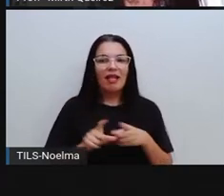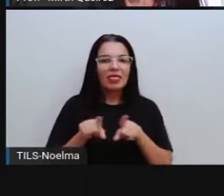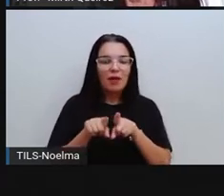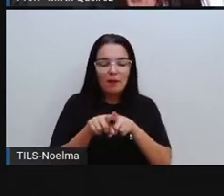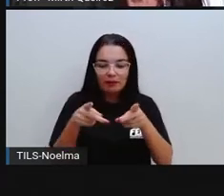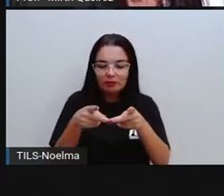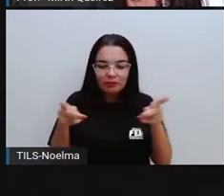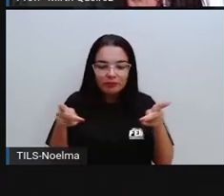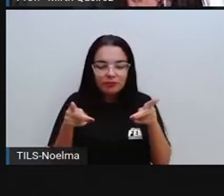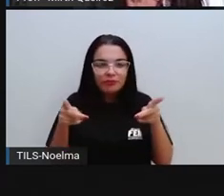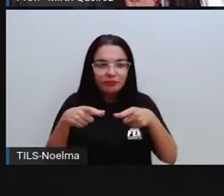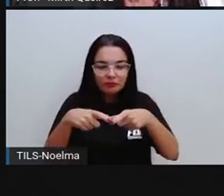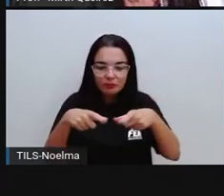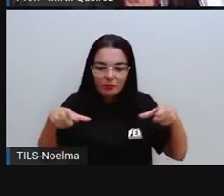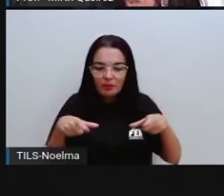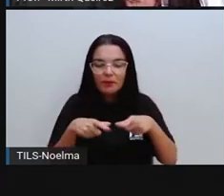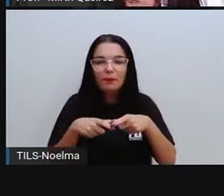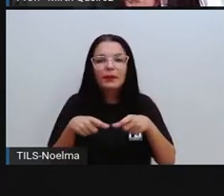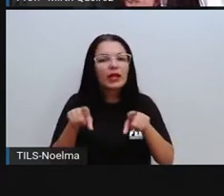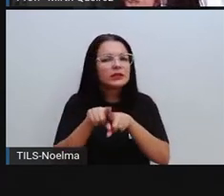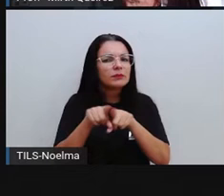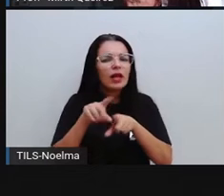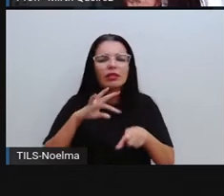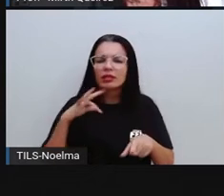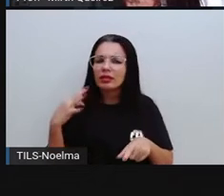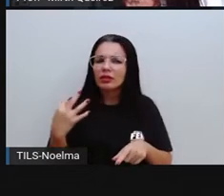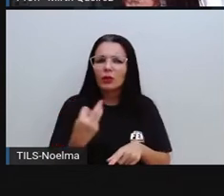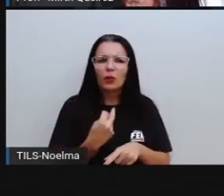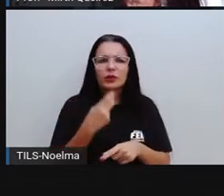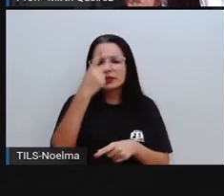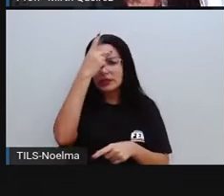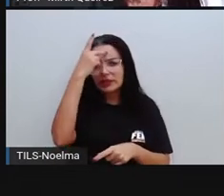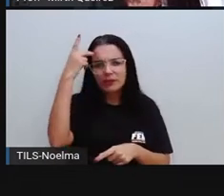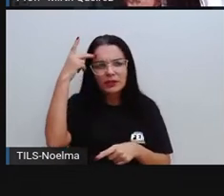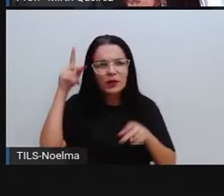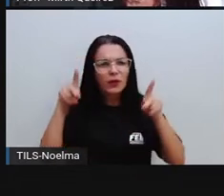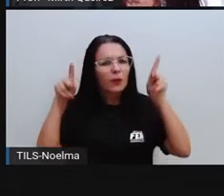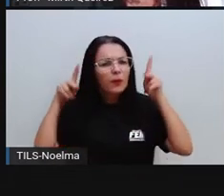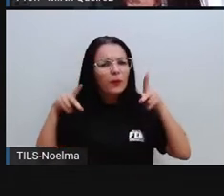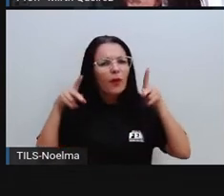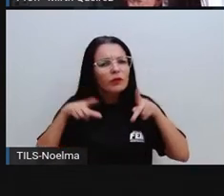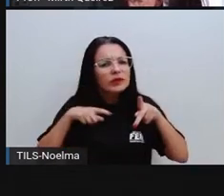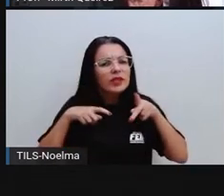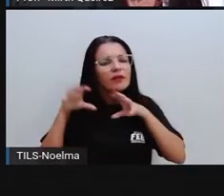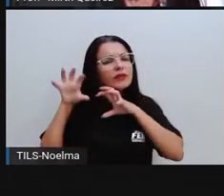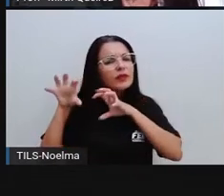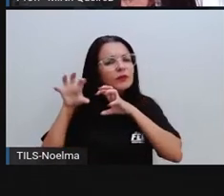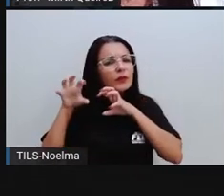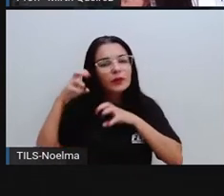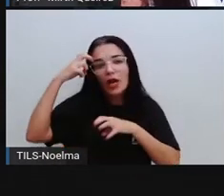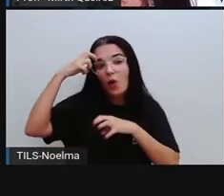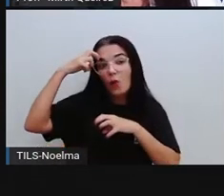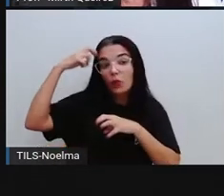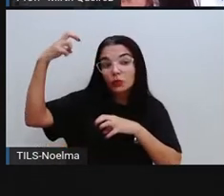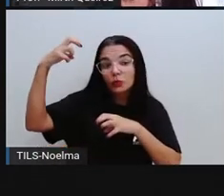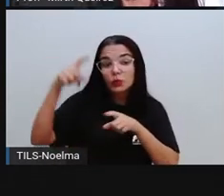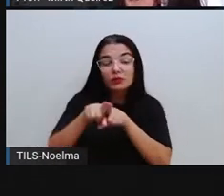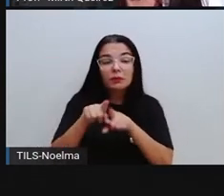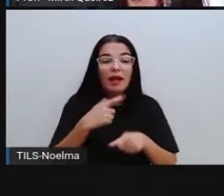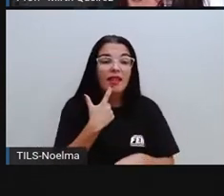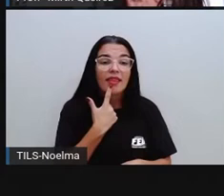né? Então, todos esses povos, eles trouxeram influências aí na nossa cultura, seja na própria